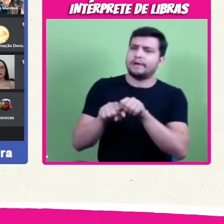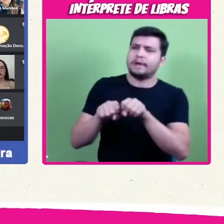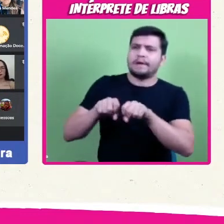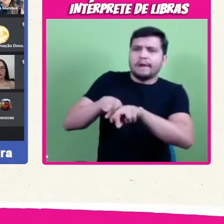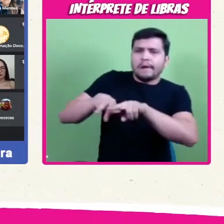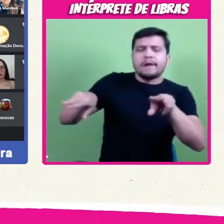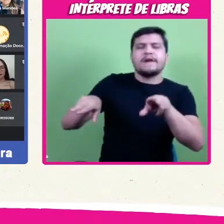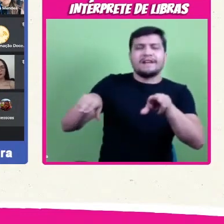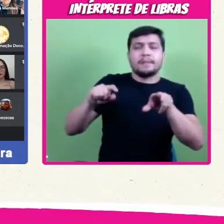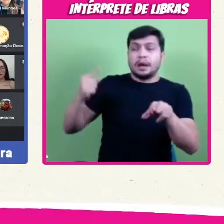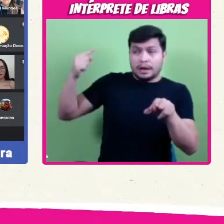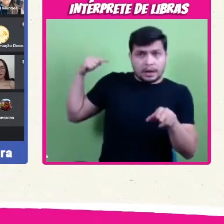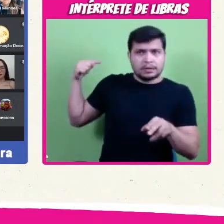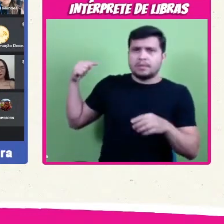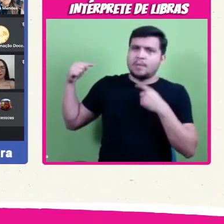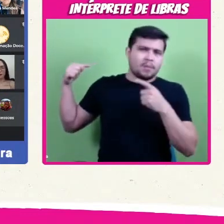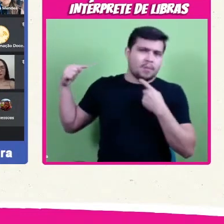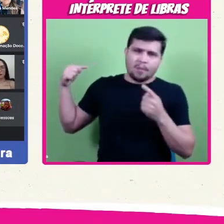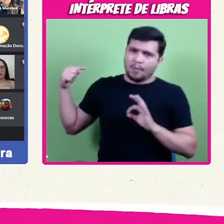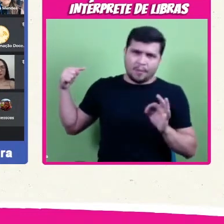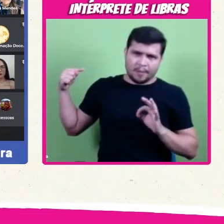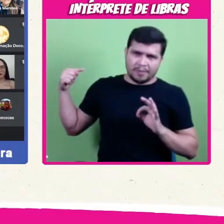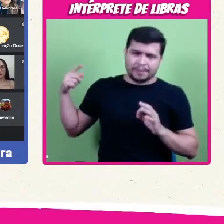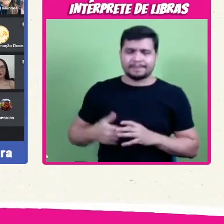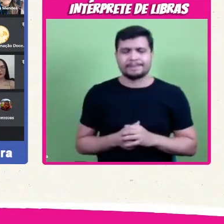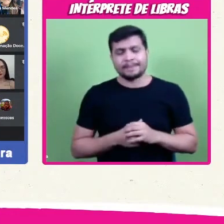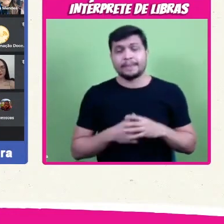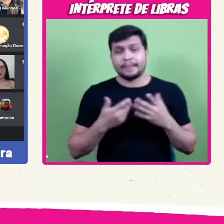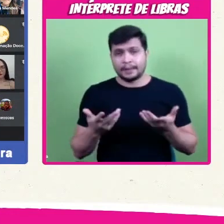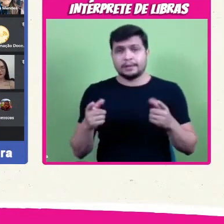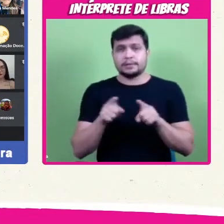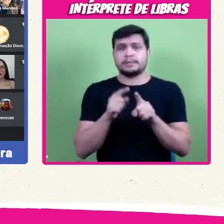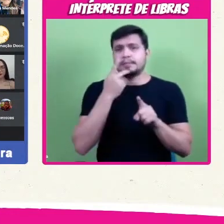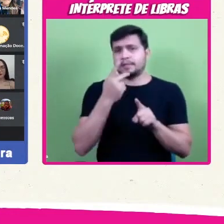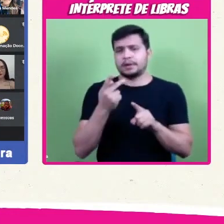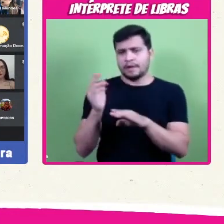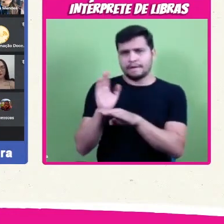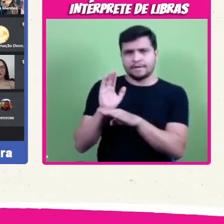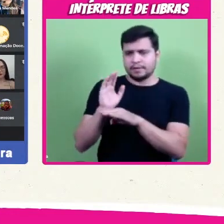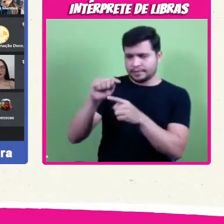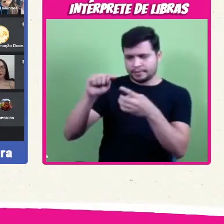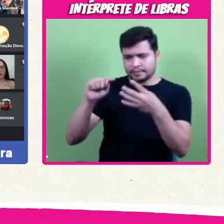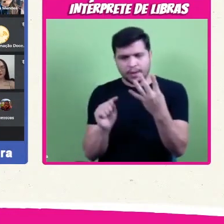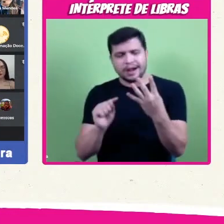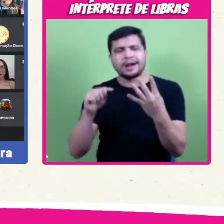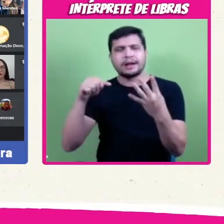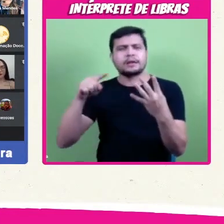dizer que a programação de filme está muito boa, né, traz grandes reflexões, tanto do ponto de vista